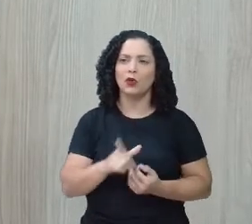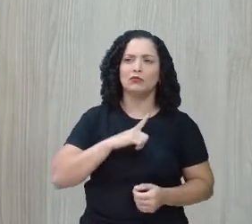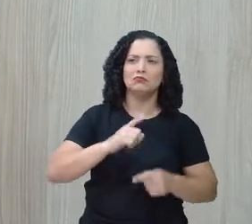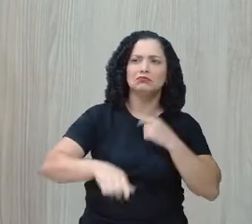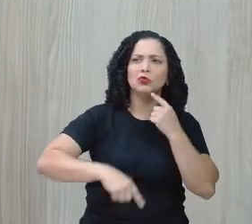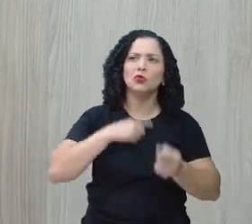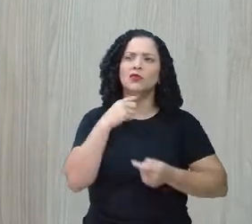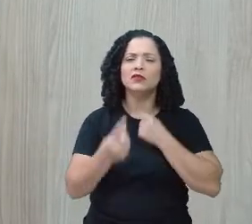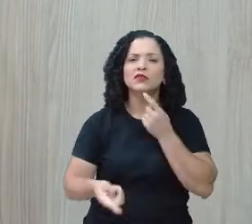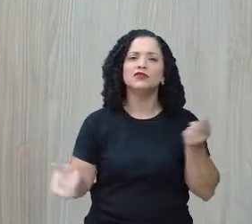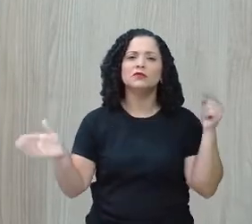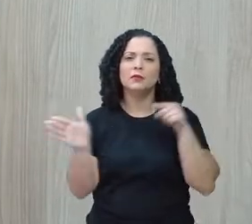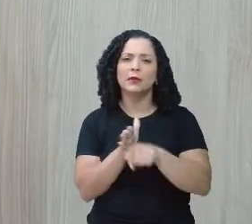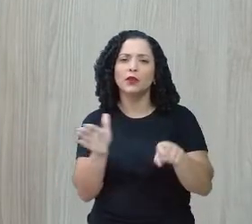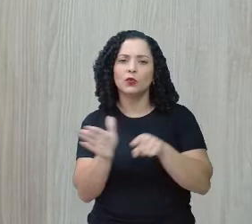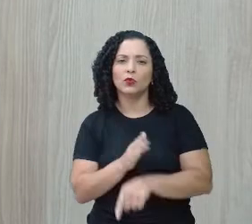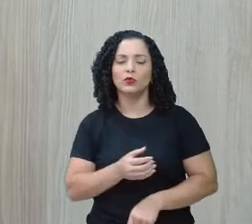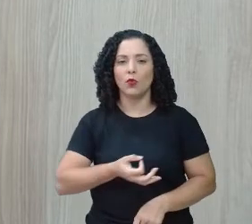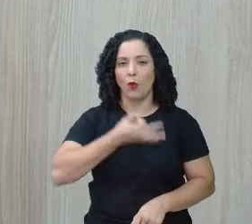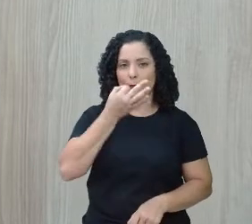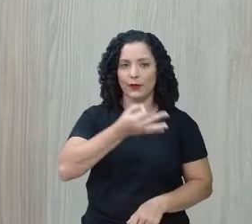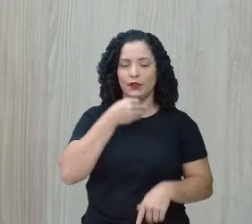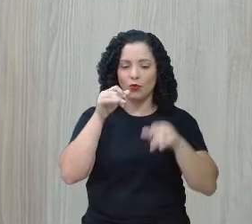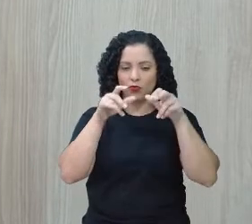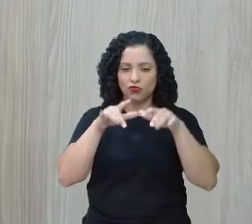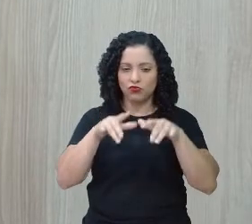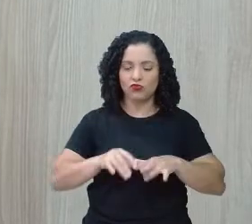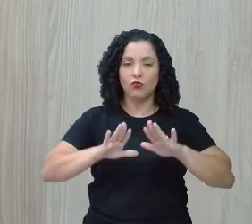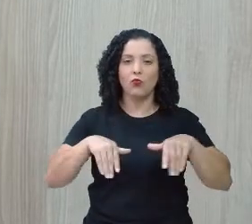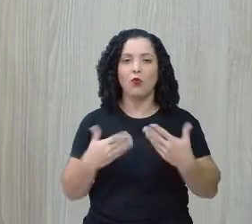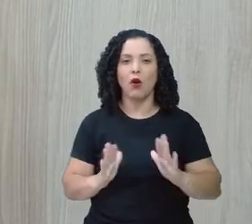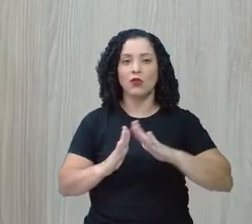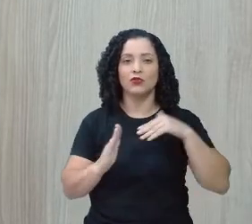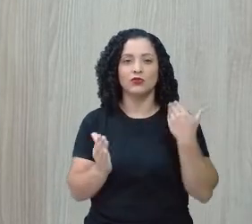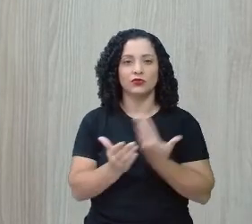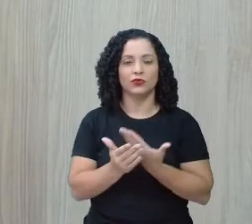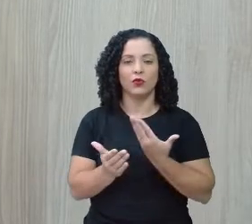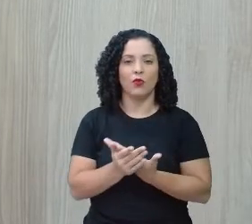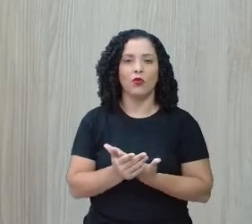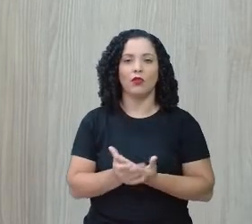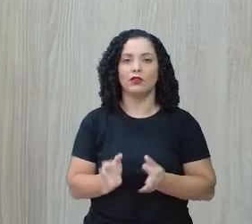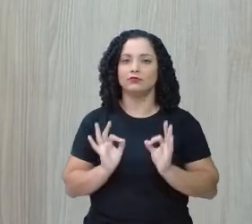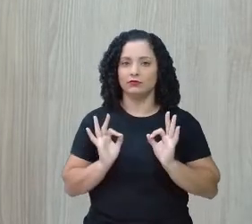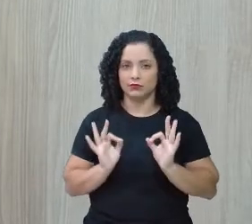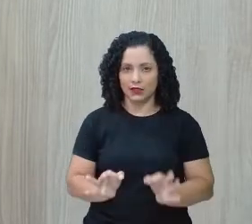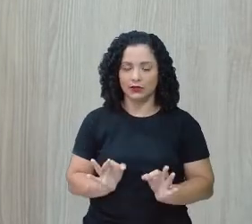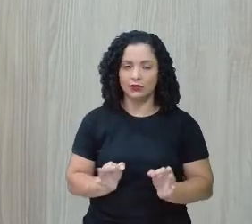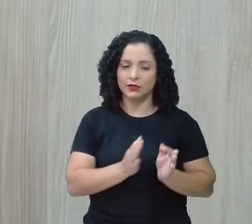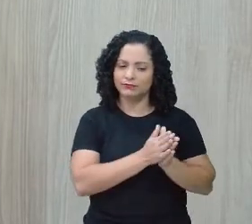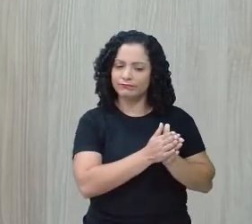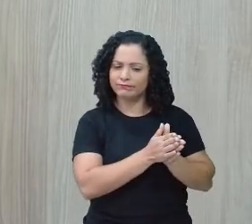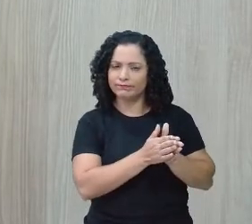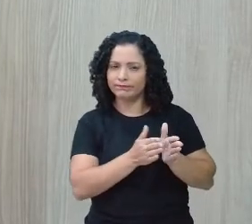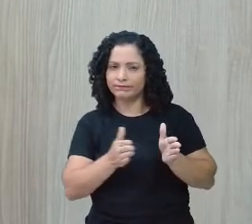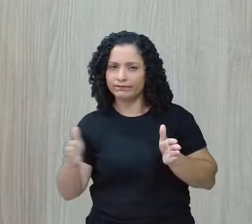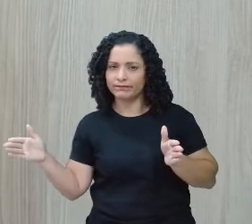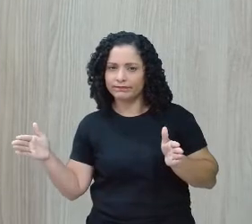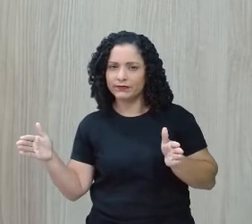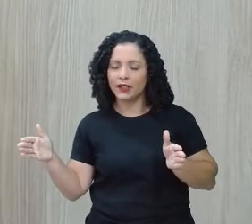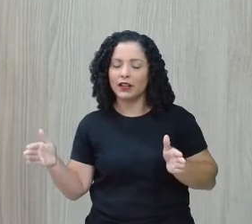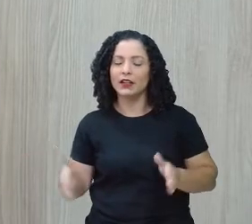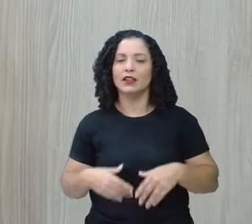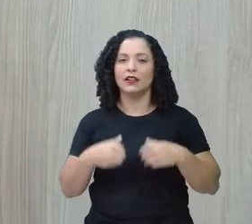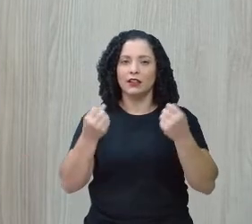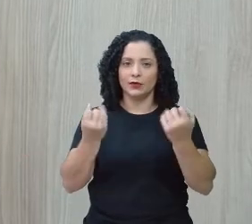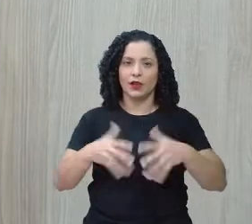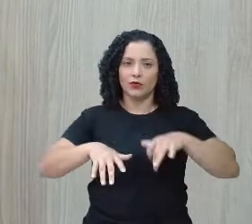dúvidas, mandem seu comentário, fale aí de que escola você é, tá? E aí a gente no decorrer da aula, eu vou dar uma passadinha aqui